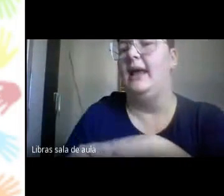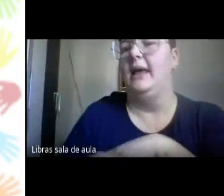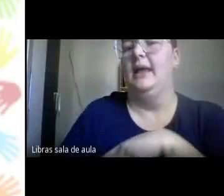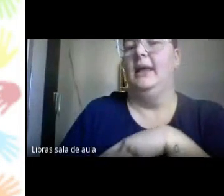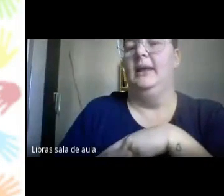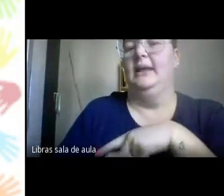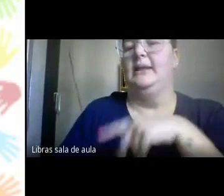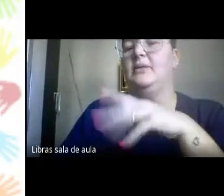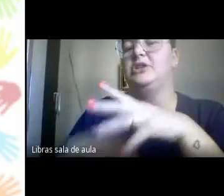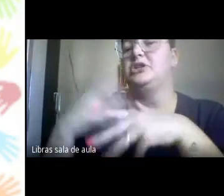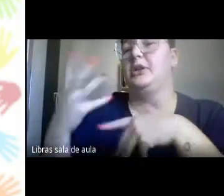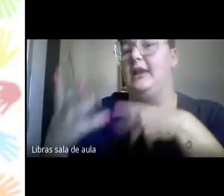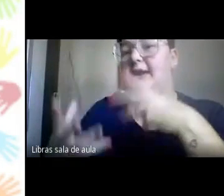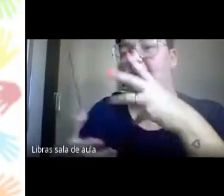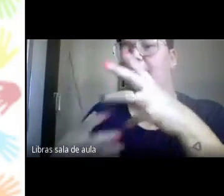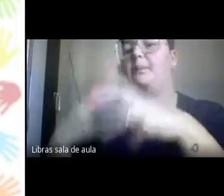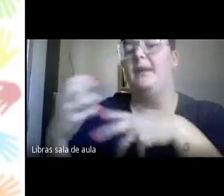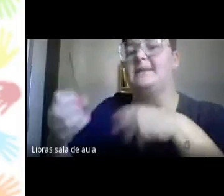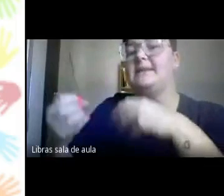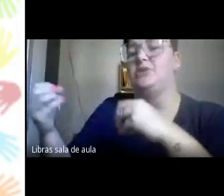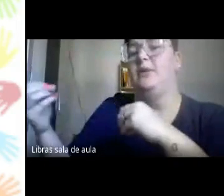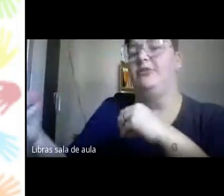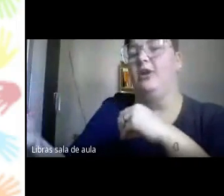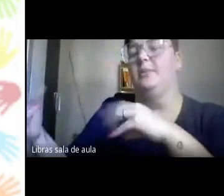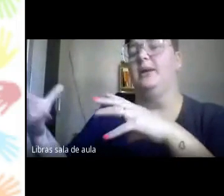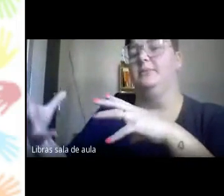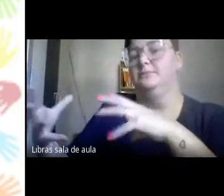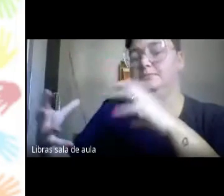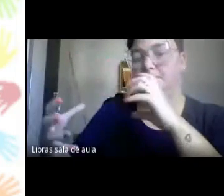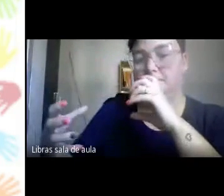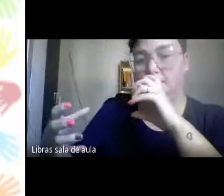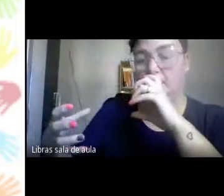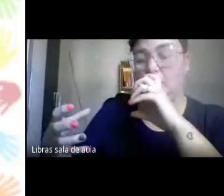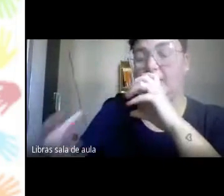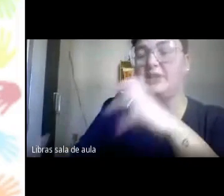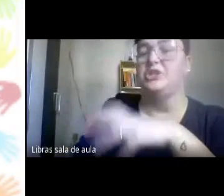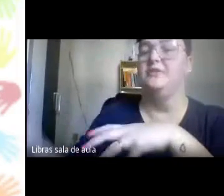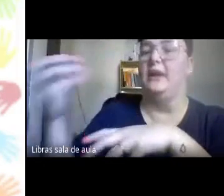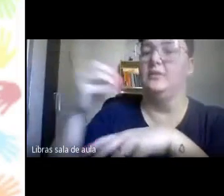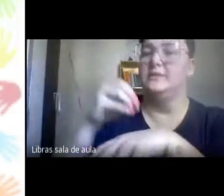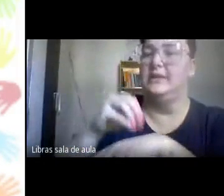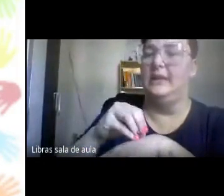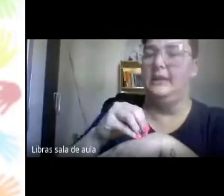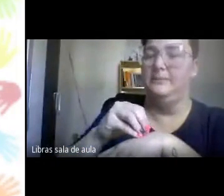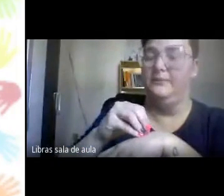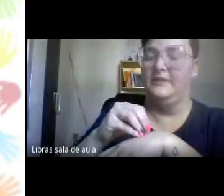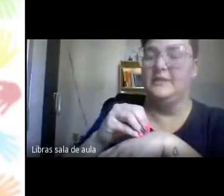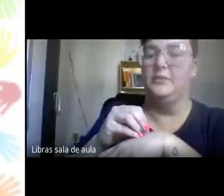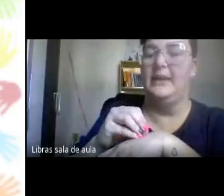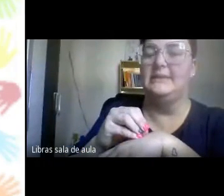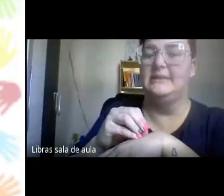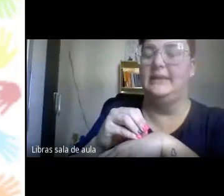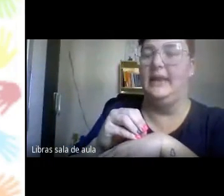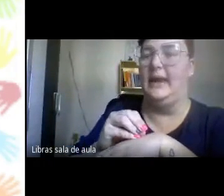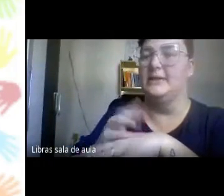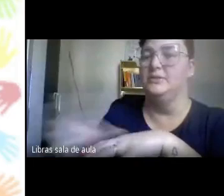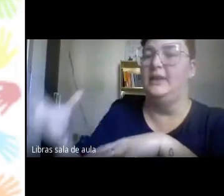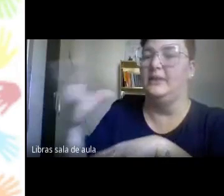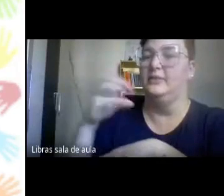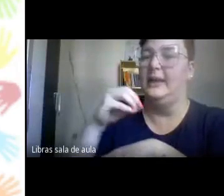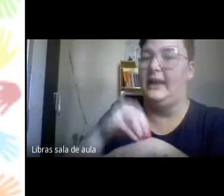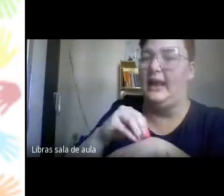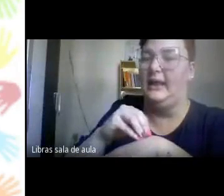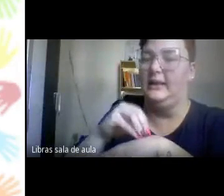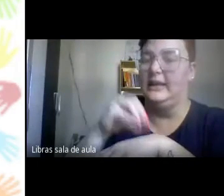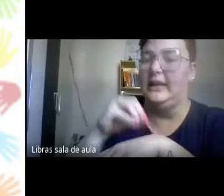né? Então, a gente só tem que pensar de uma forma com que a gente vá conseguir fazer com que eles interajam